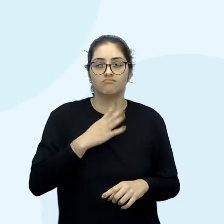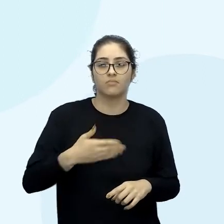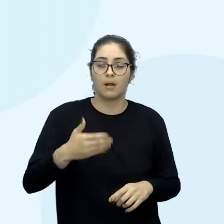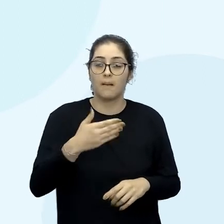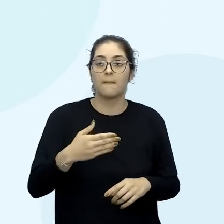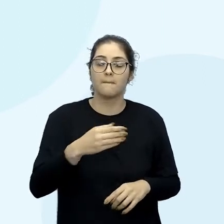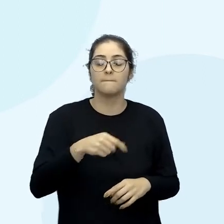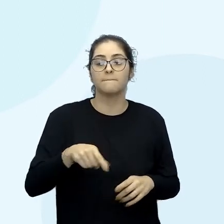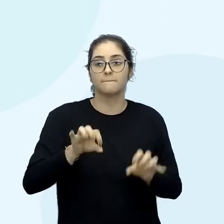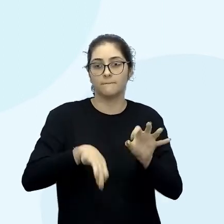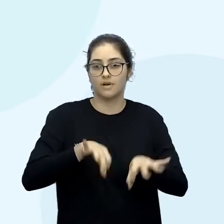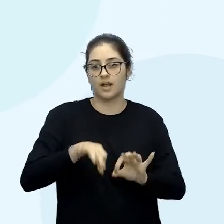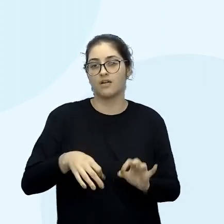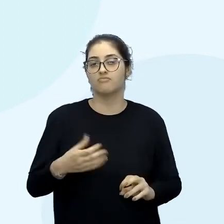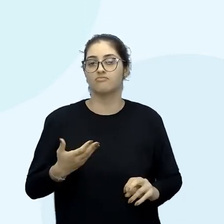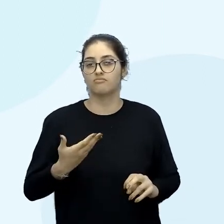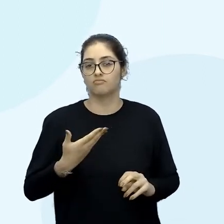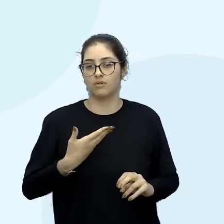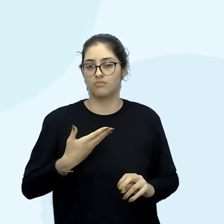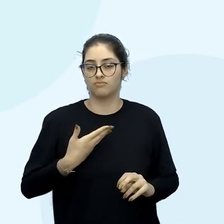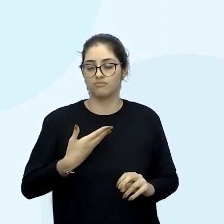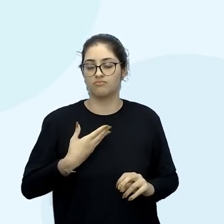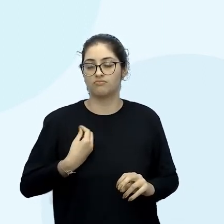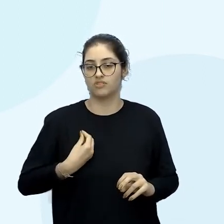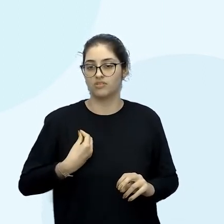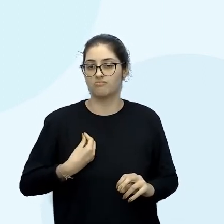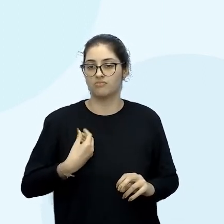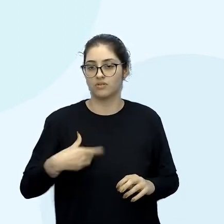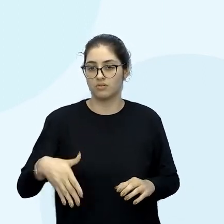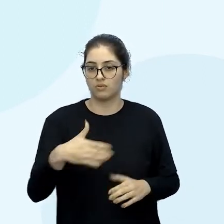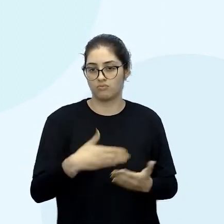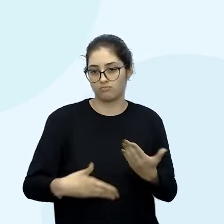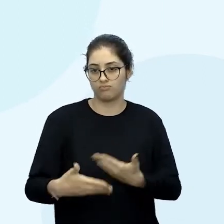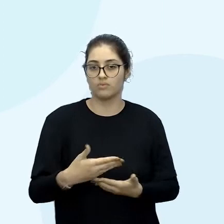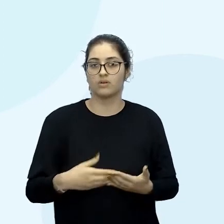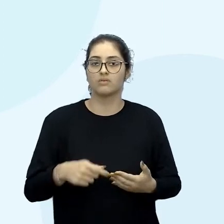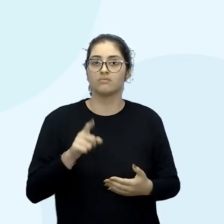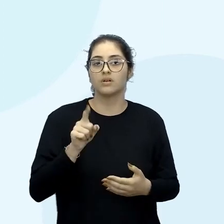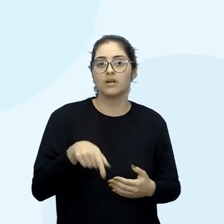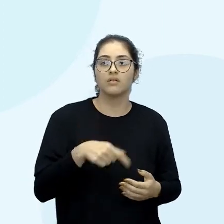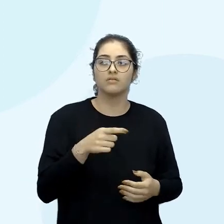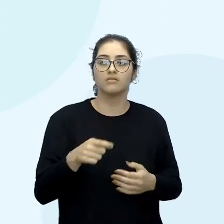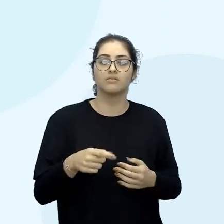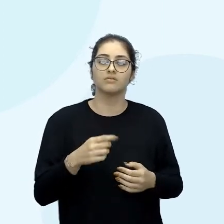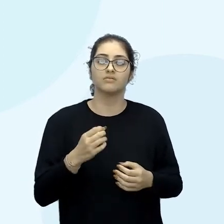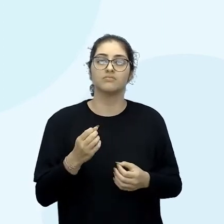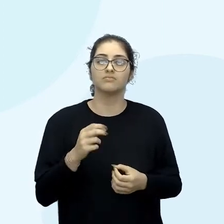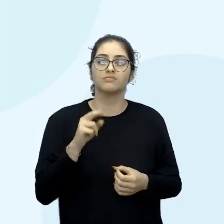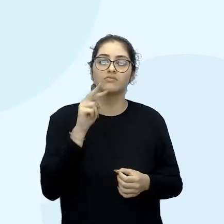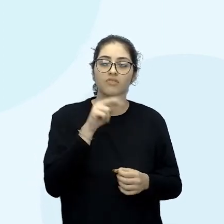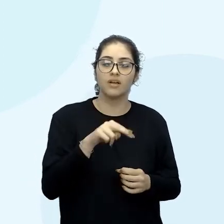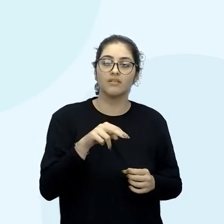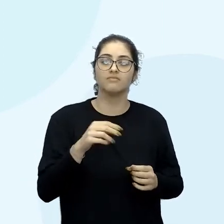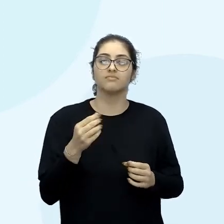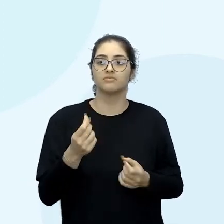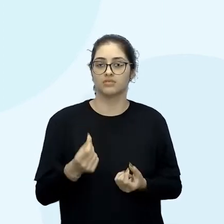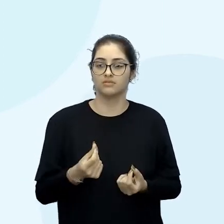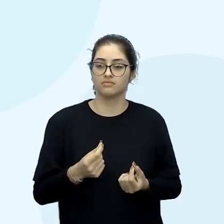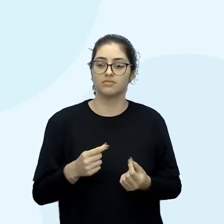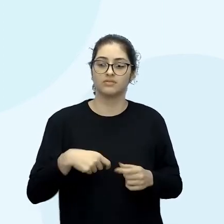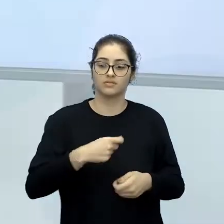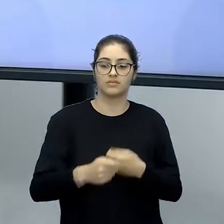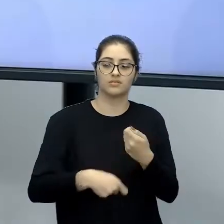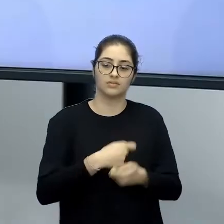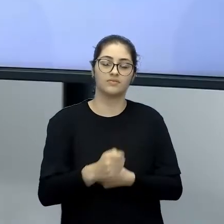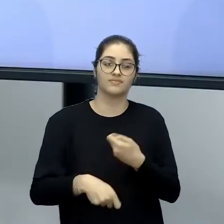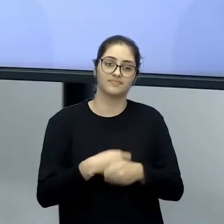sempre legal, é de diagnosticar que em alguns casos aparece um investimento financeiro para alcançar aí esse propósito. Então